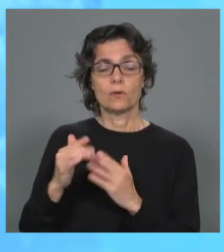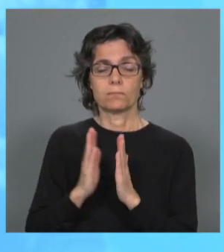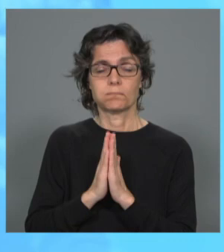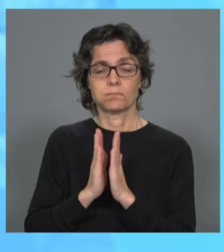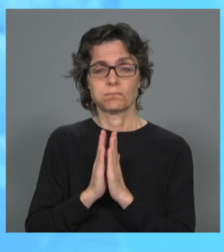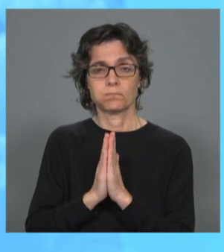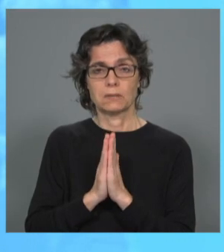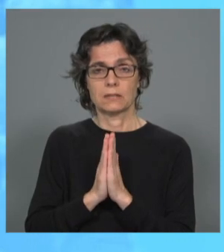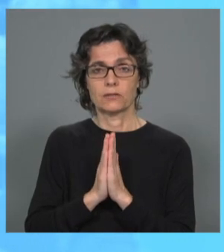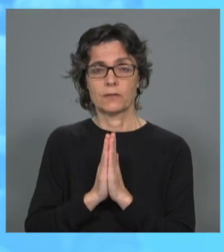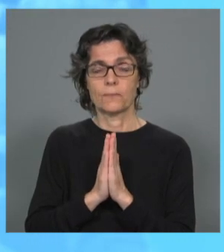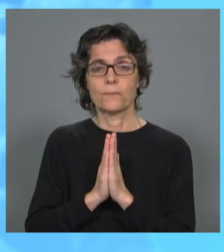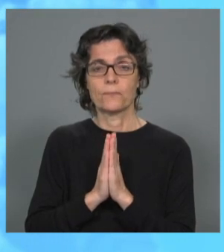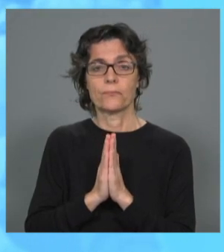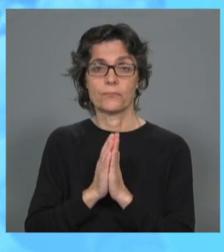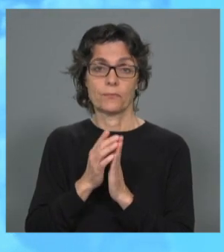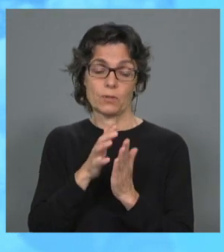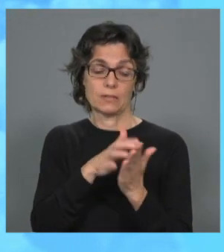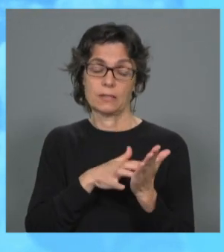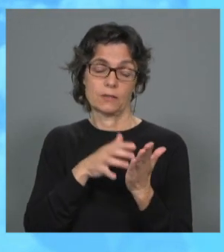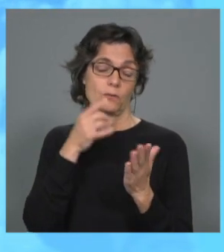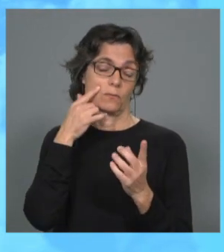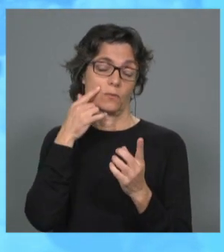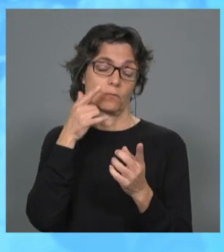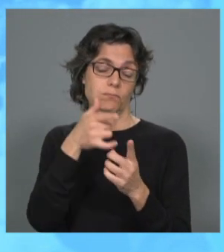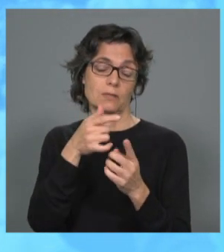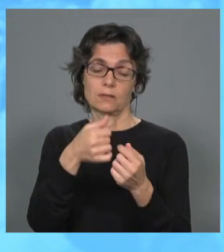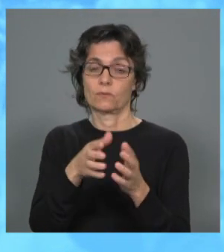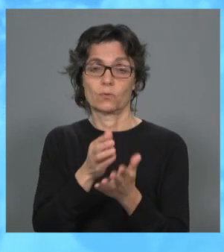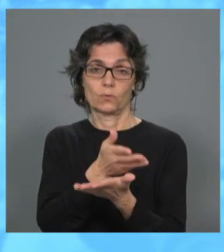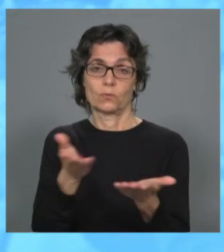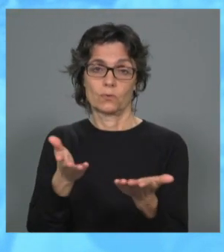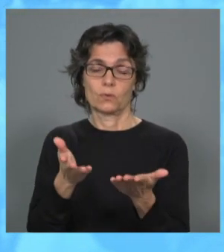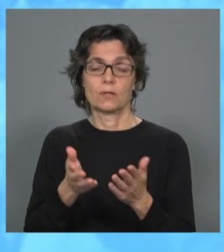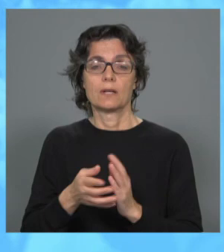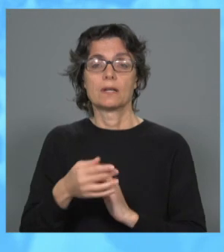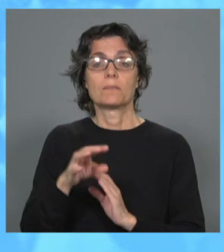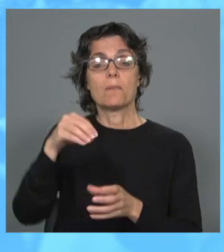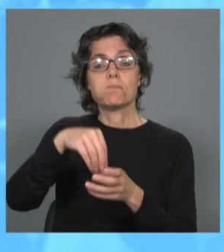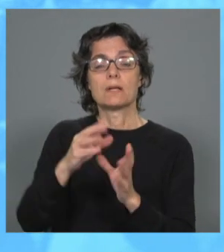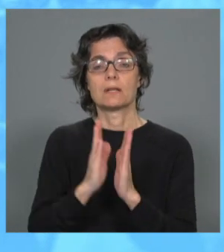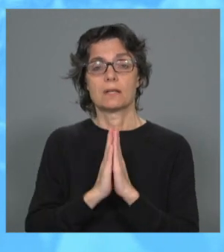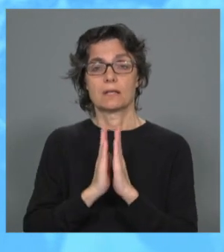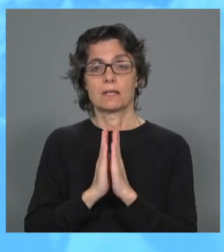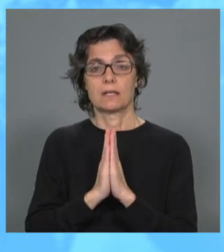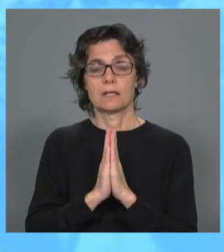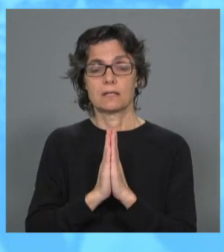caso estava a falar para todo o povo de Deus, para todo o povo, mas especialmente para a Igreja, devia